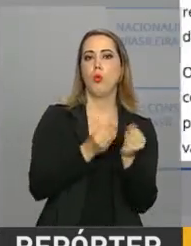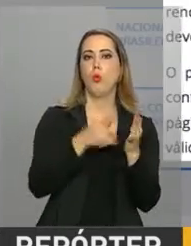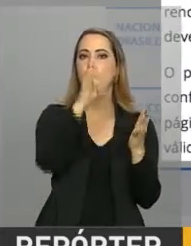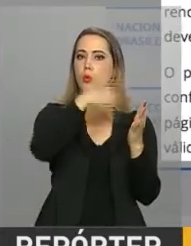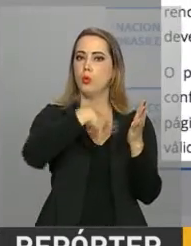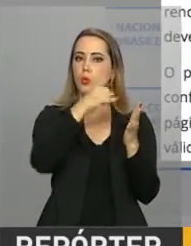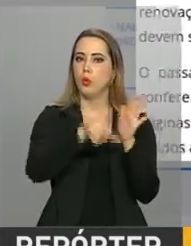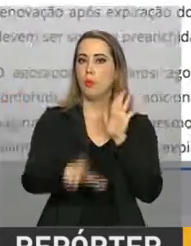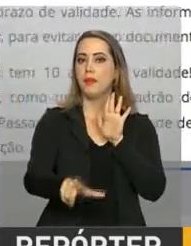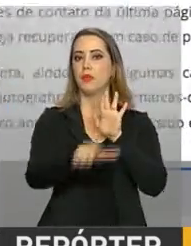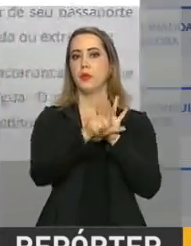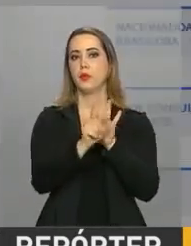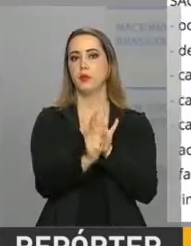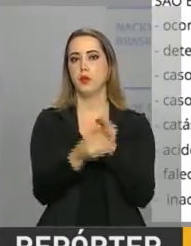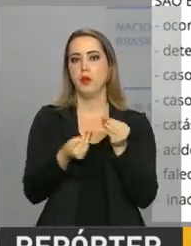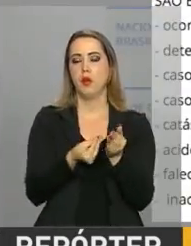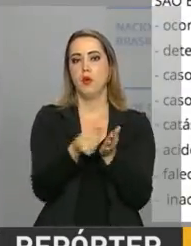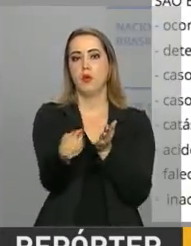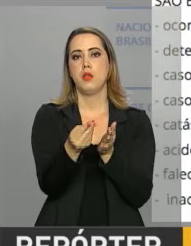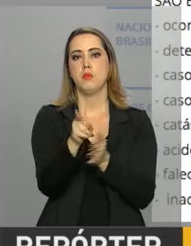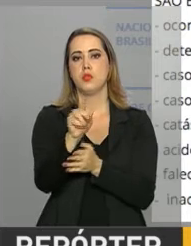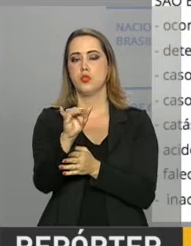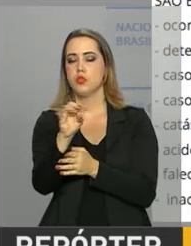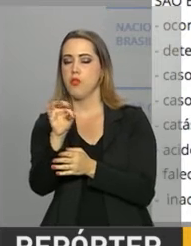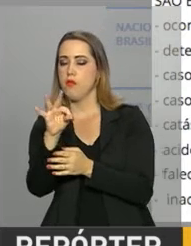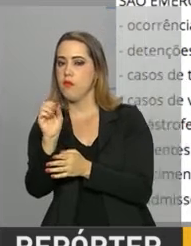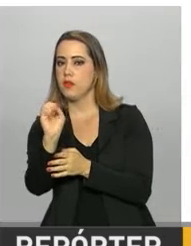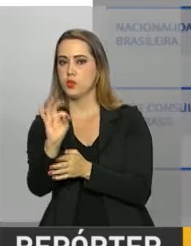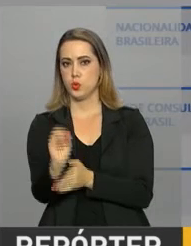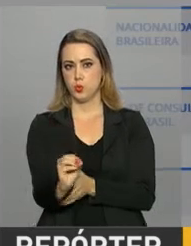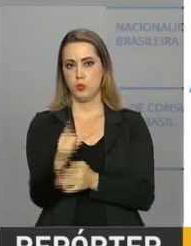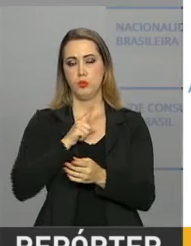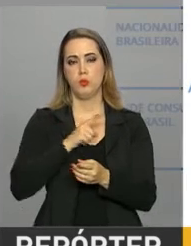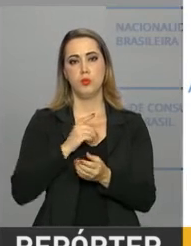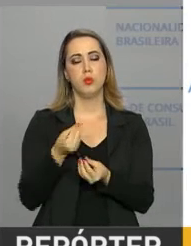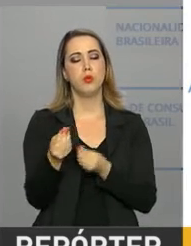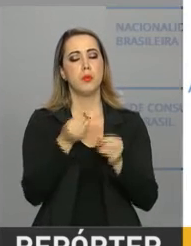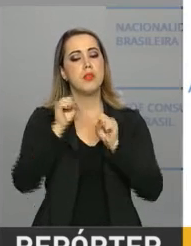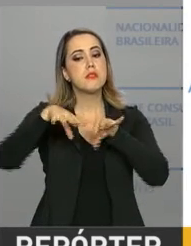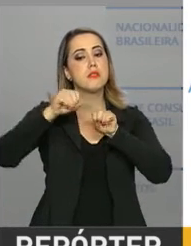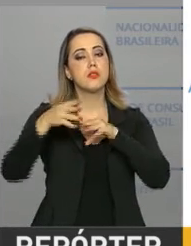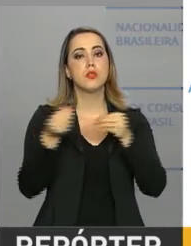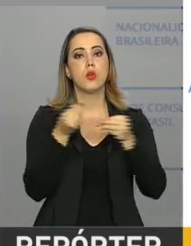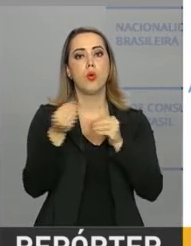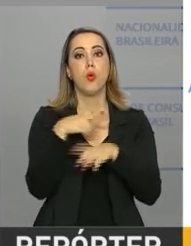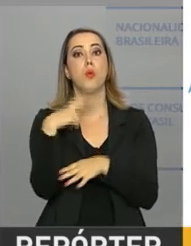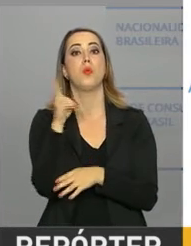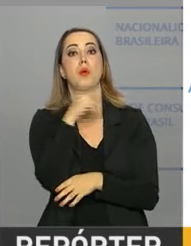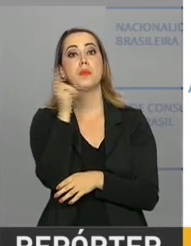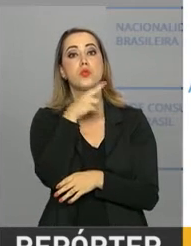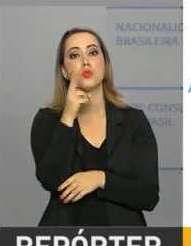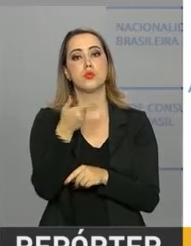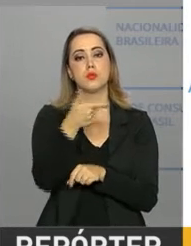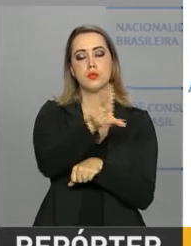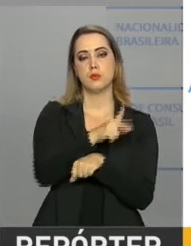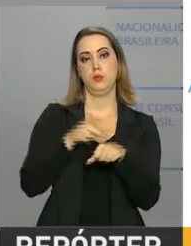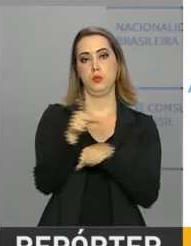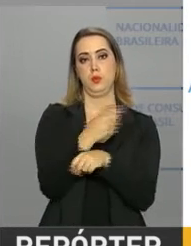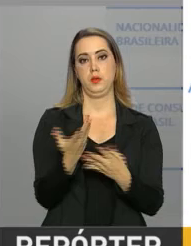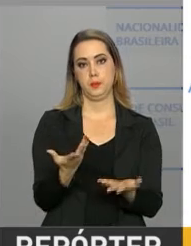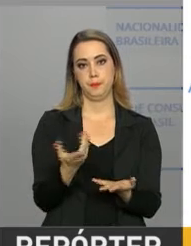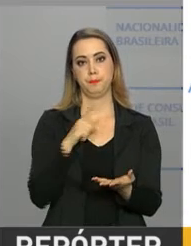documentos, emissão de vistos e passaportes e orientações sobre como proceder em casos de emergências no exterior. Também